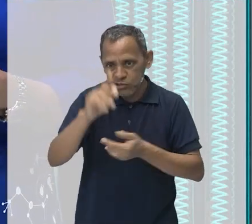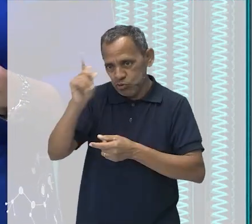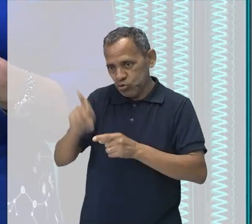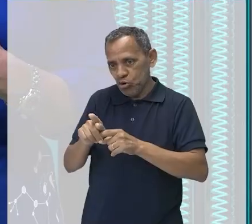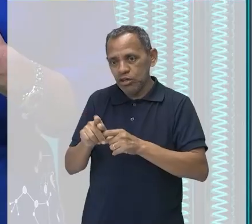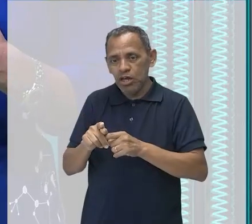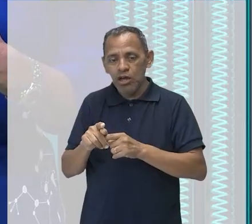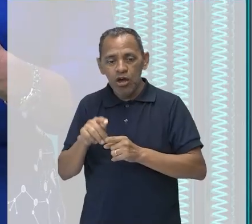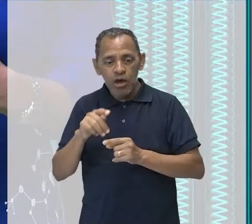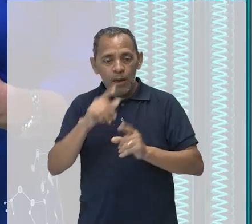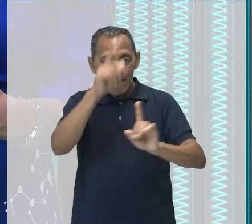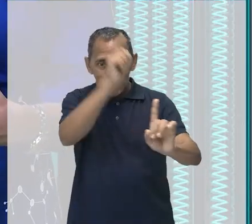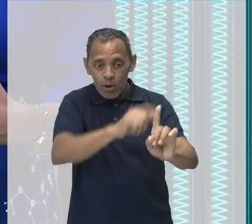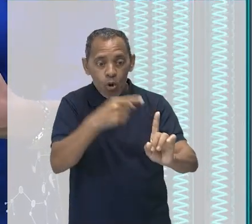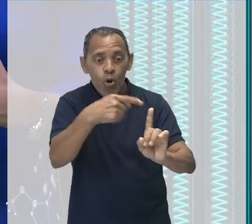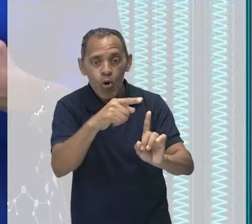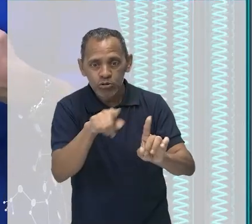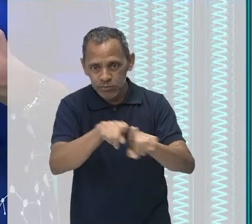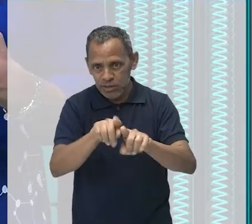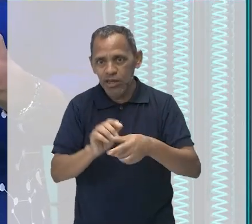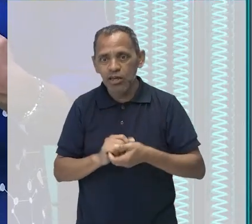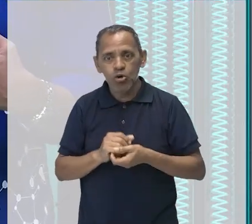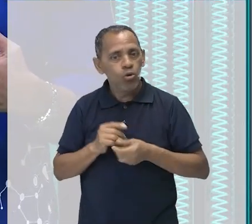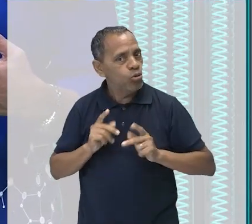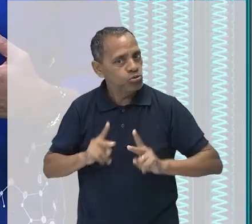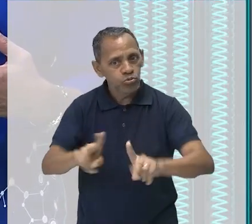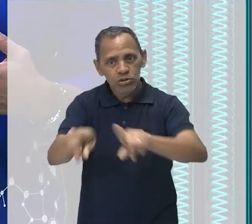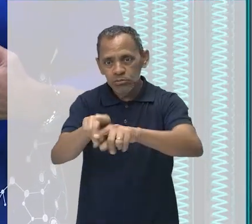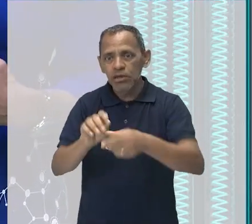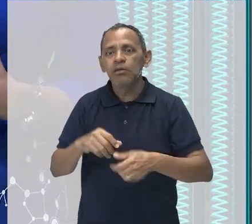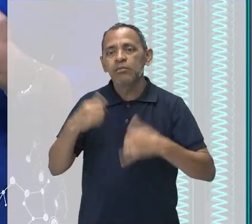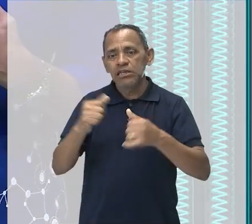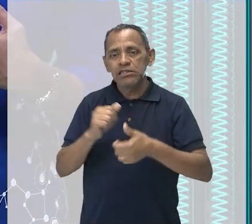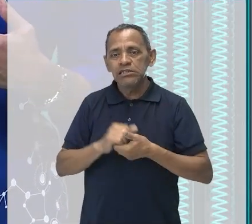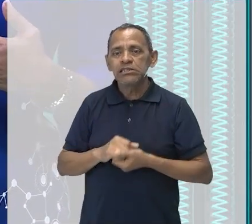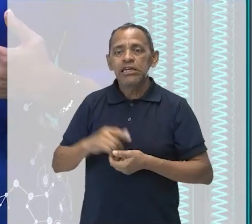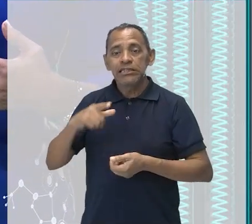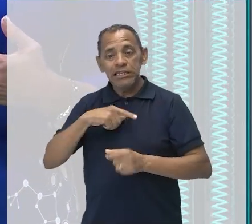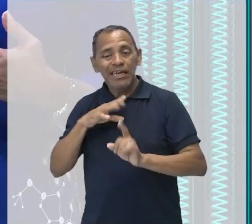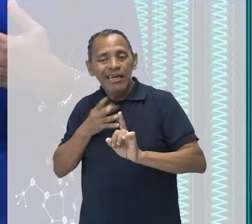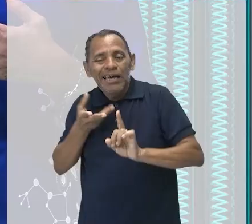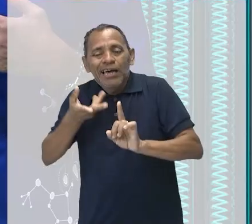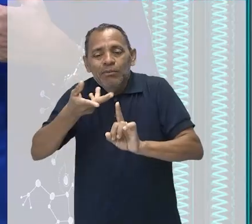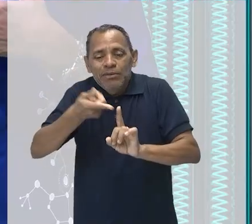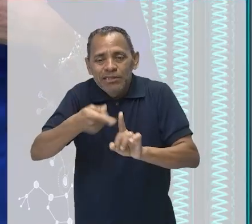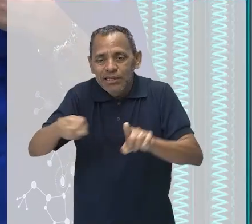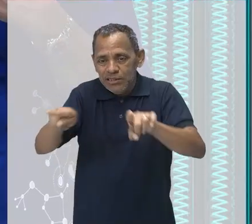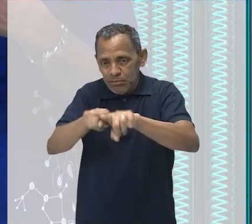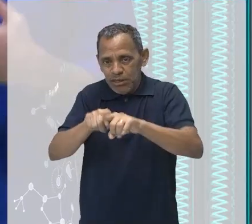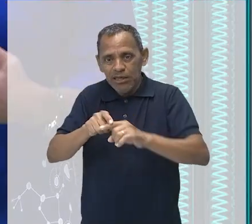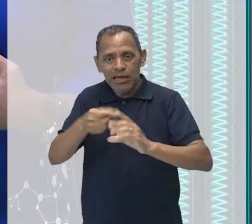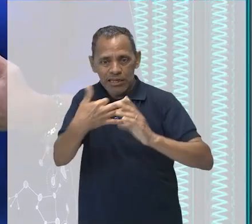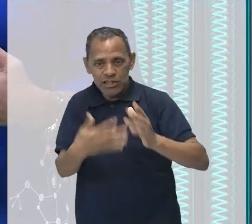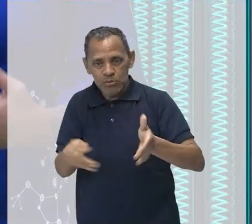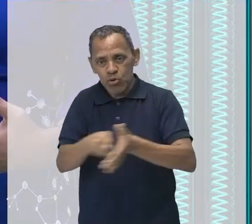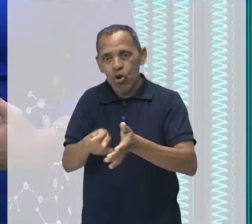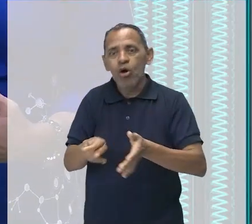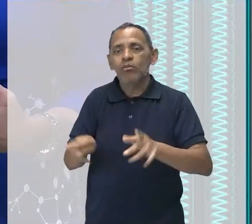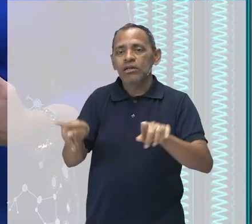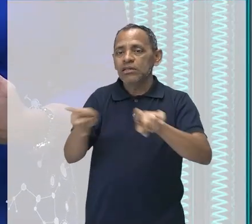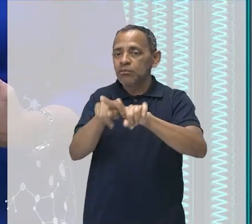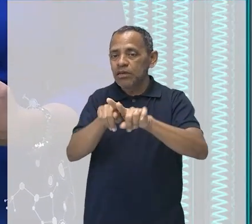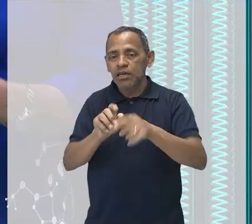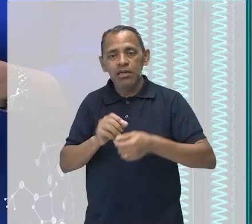história e o outro dá continuidade. Então, tem que ter muito jogo de cintura, tem que ter entonação de voz, tem